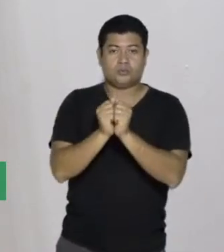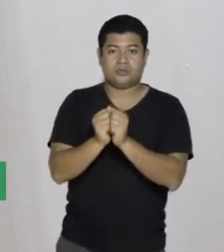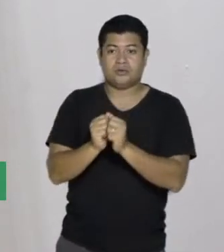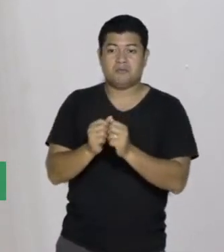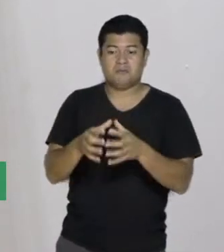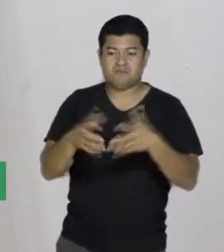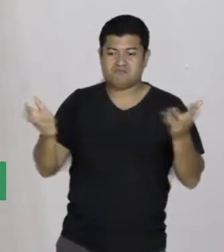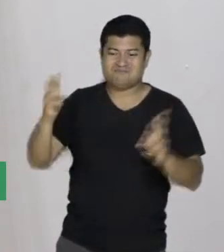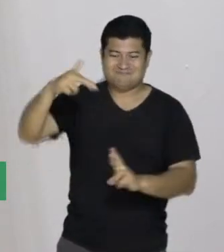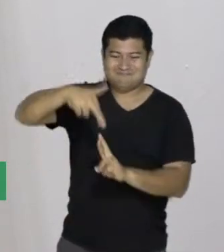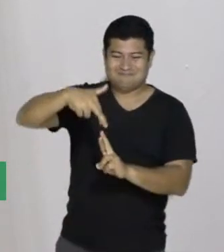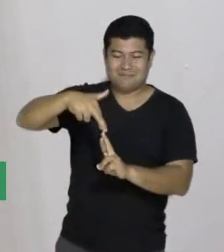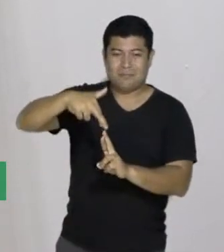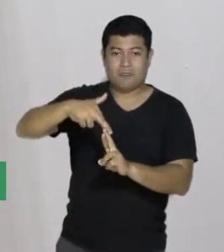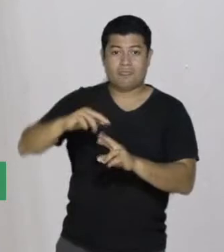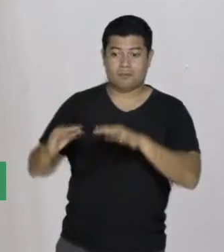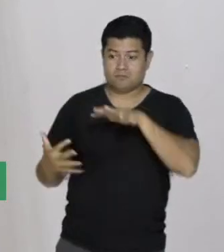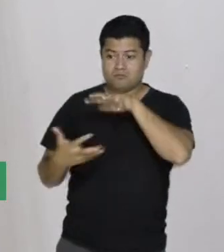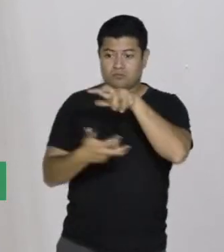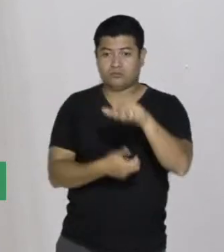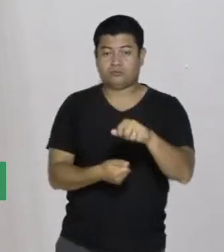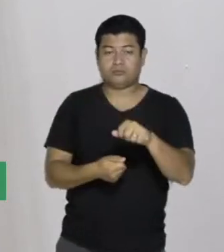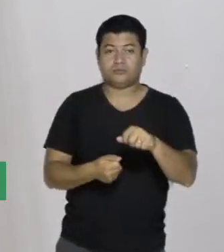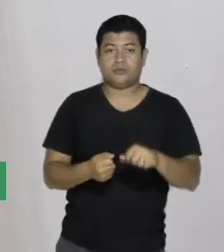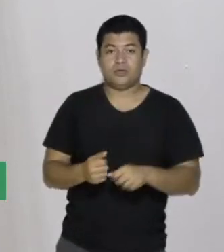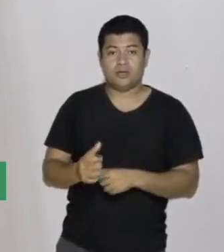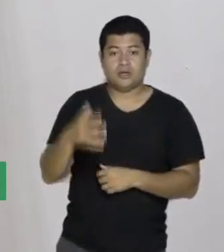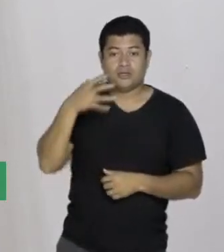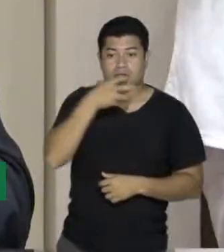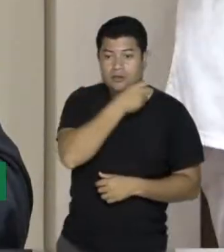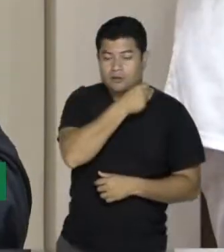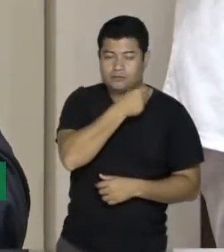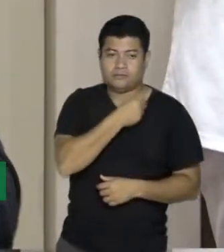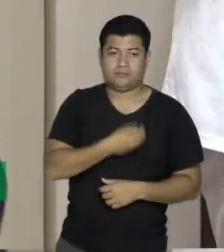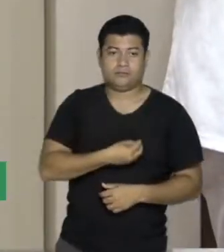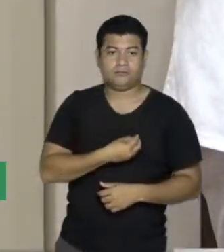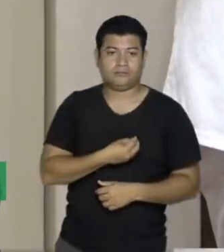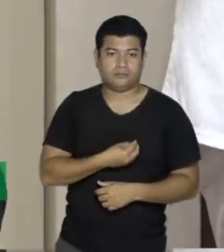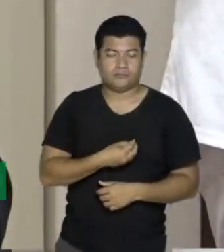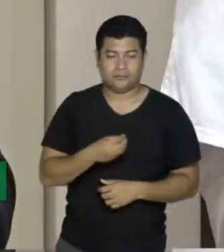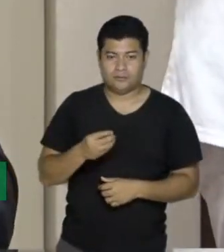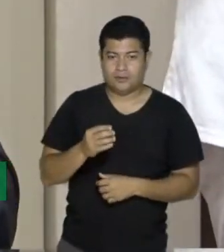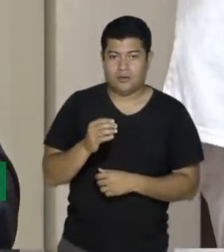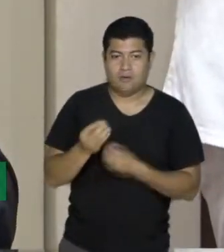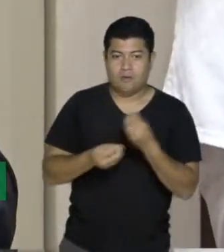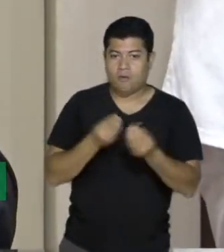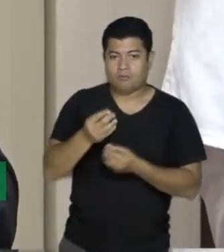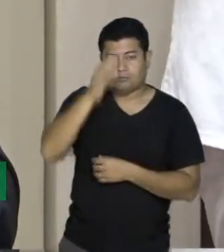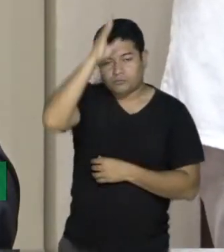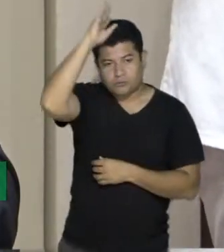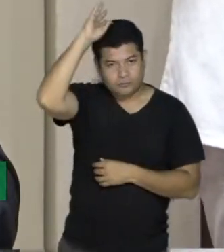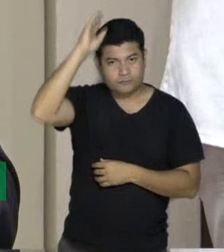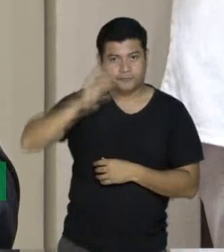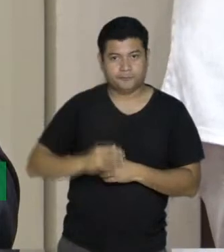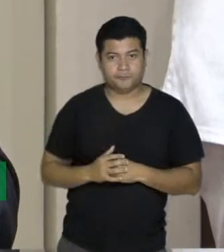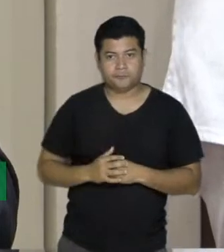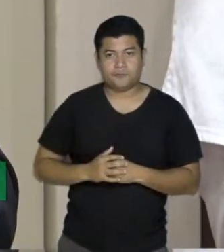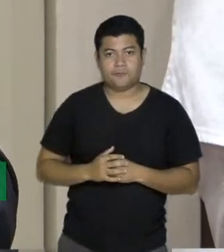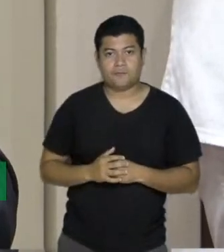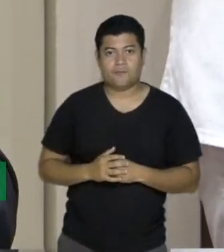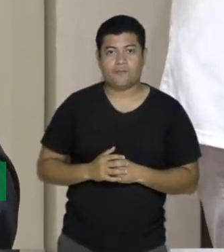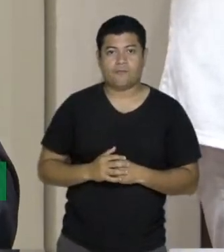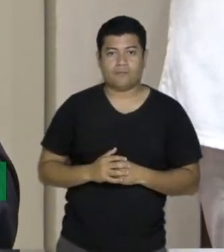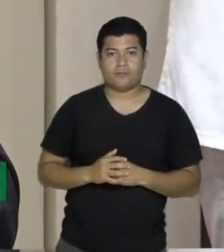na questão do salvamento bombeiro muito obrigado feita a manifestação deputado Cadurim na